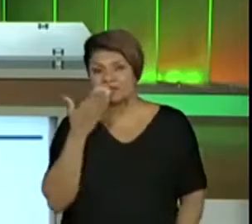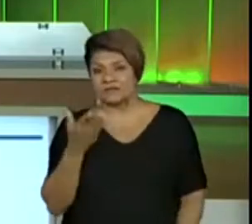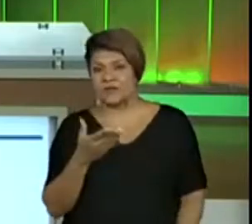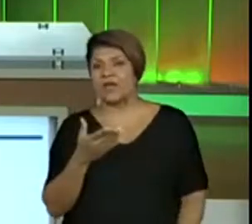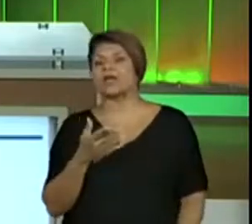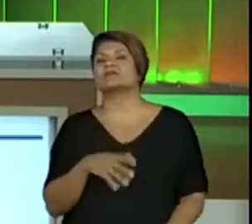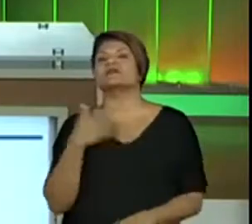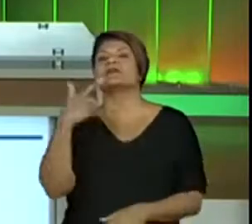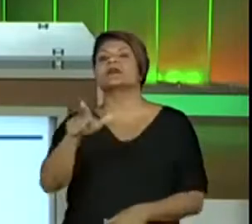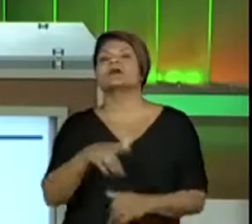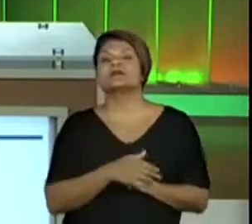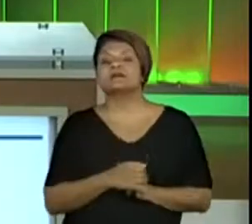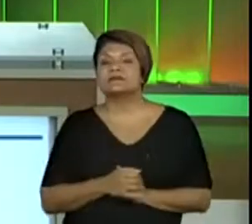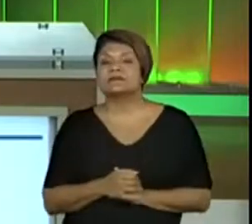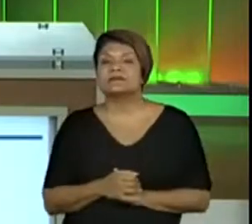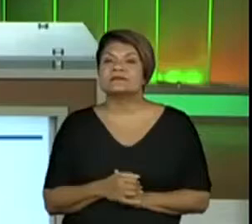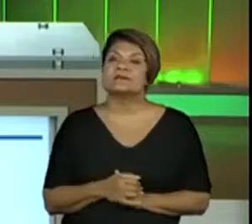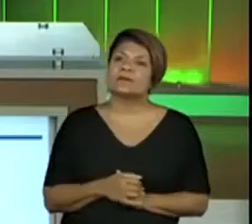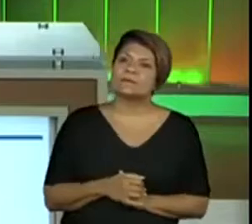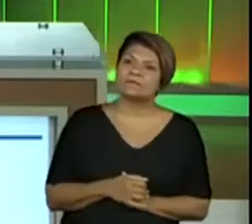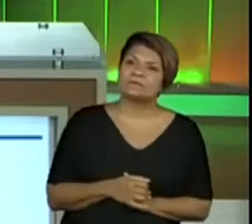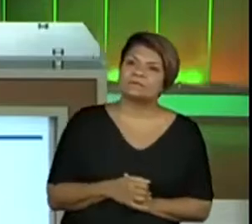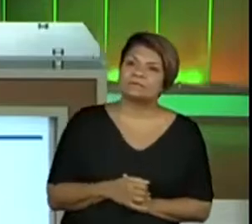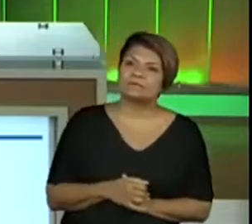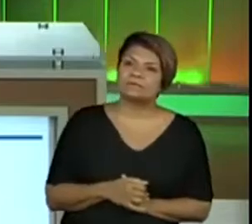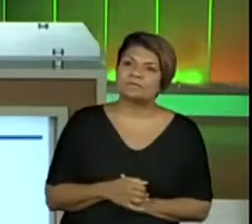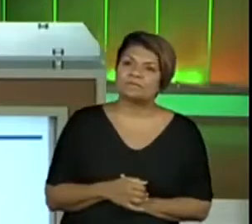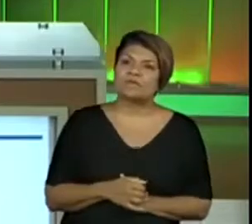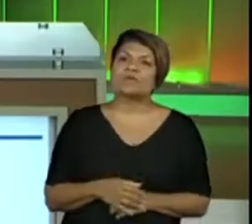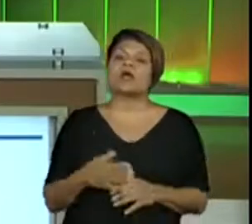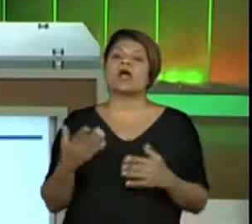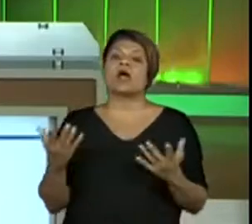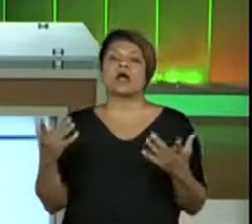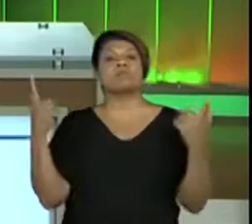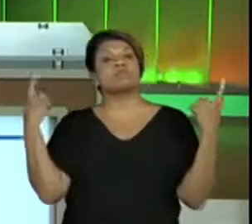que mais? Por causa da